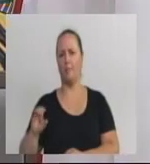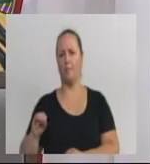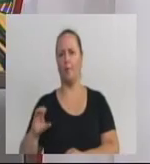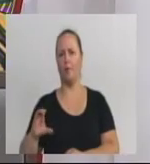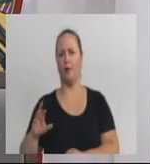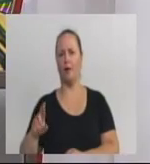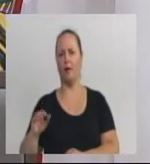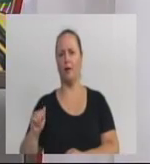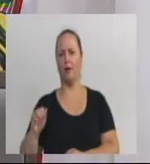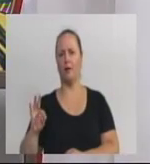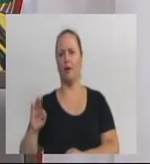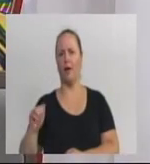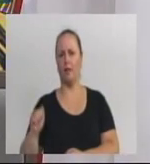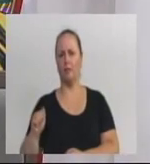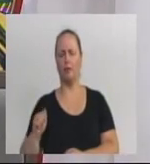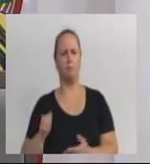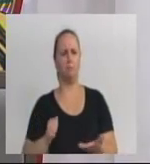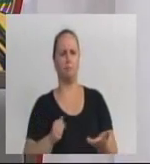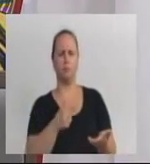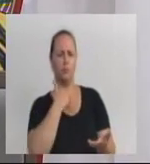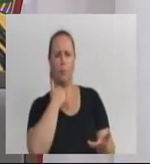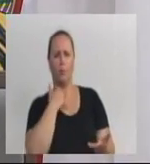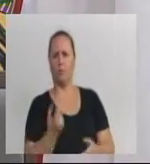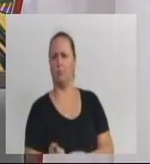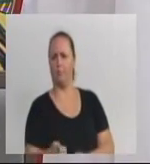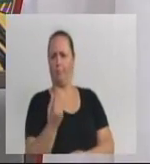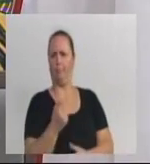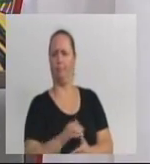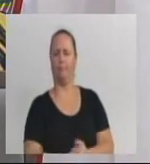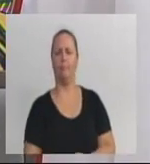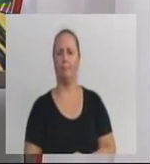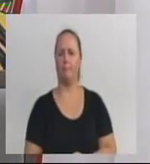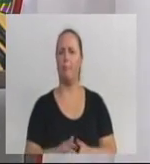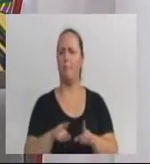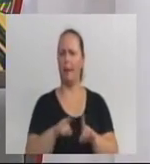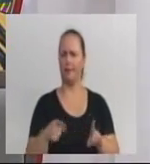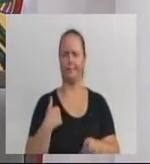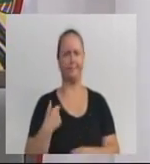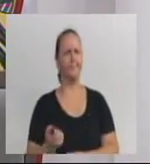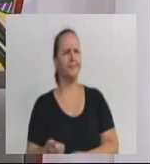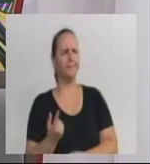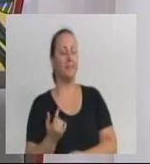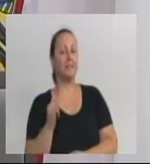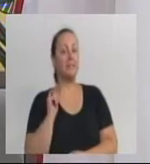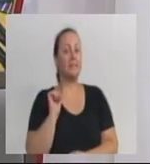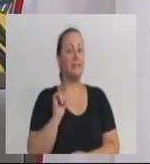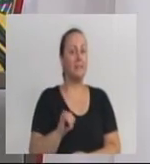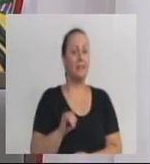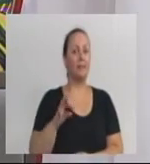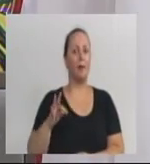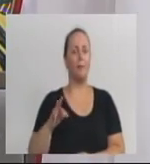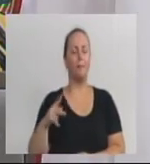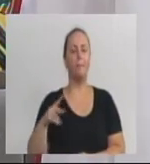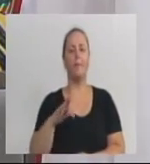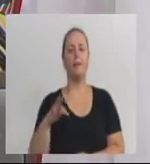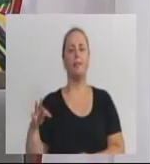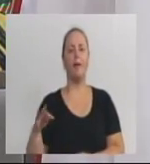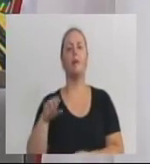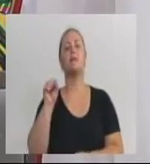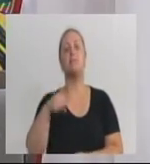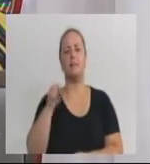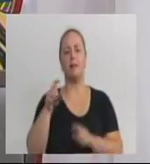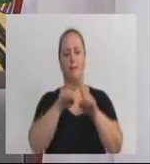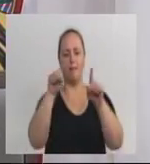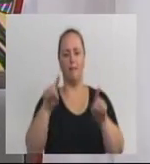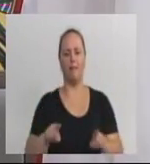estranheza nenhuma. Seria estranho se o PT tivesse indicados, não é verdade? O que me causa